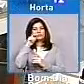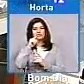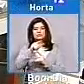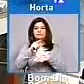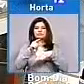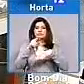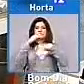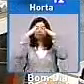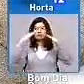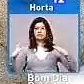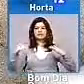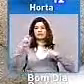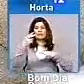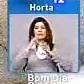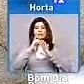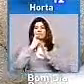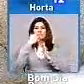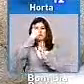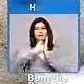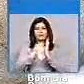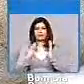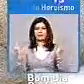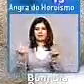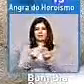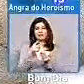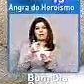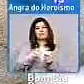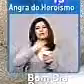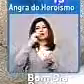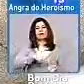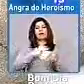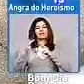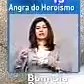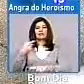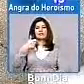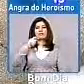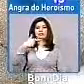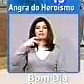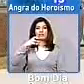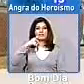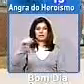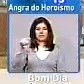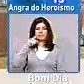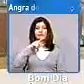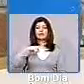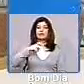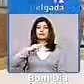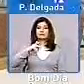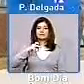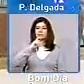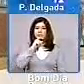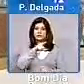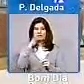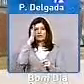mais ambíguas do ambiente, como uma excelente alternativa ao betão. Segundo a investigadora, a NASA pode agora vir a aplicar esta